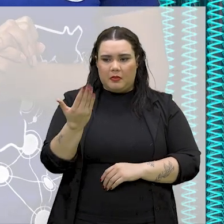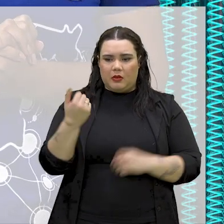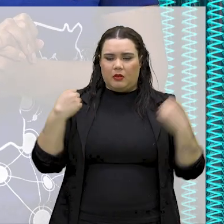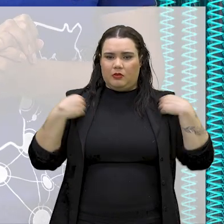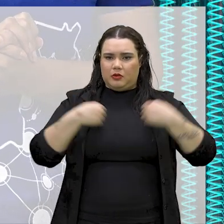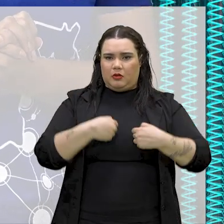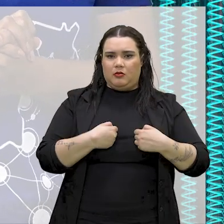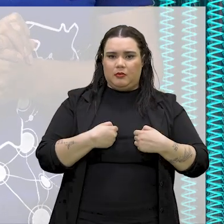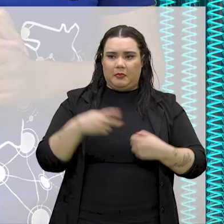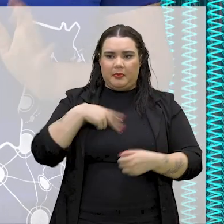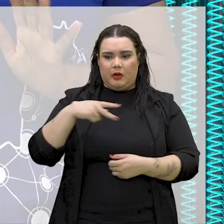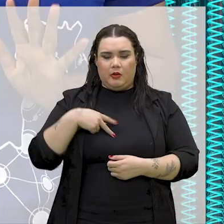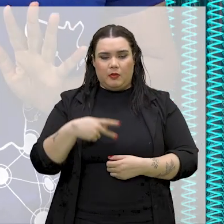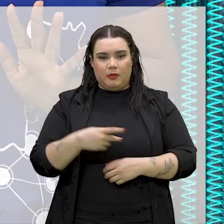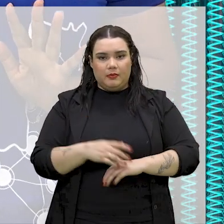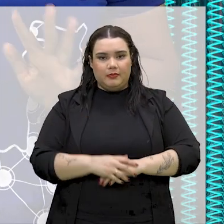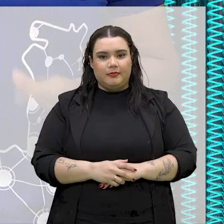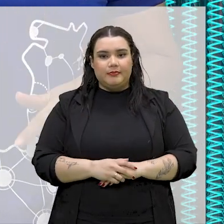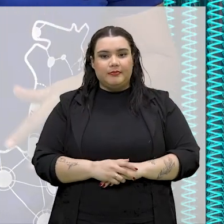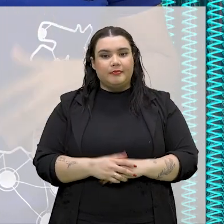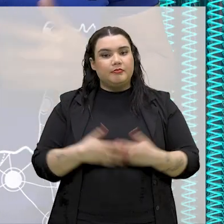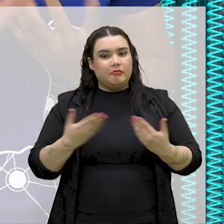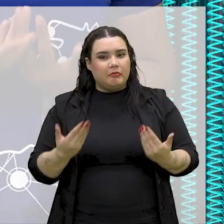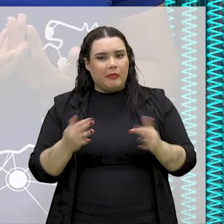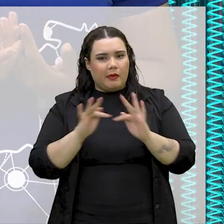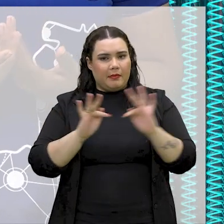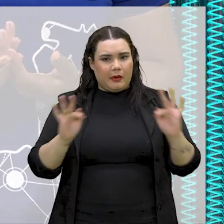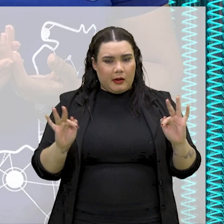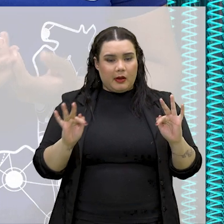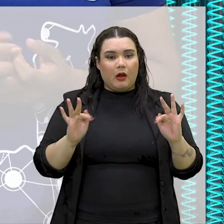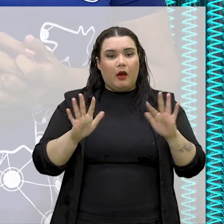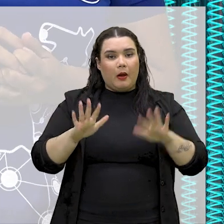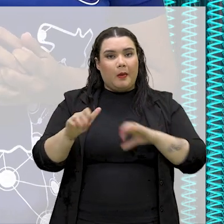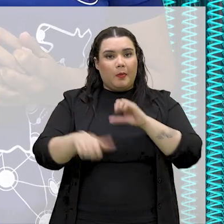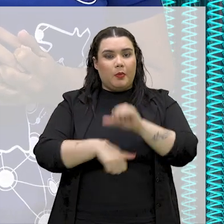jaqueta, certo? Como é a forma educada de